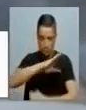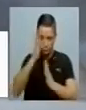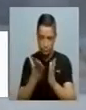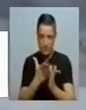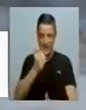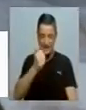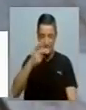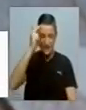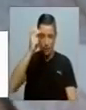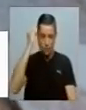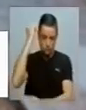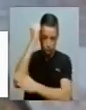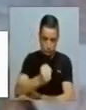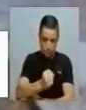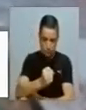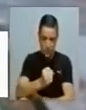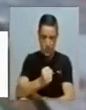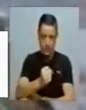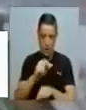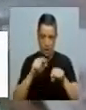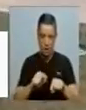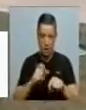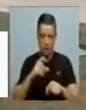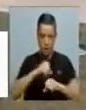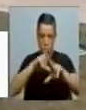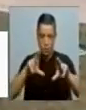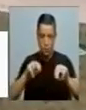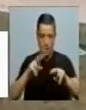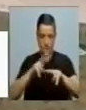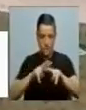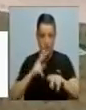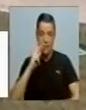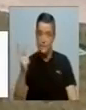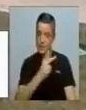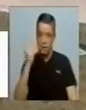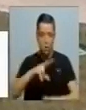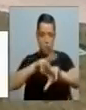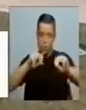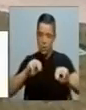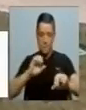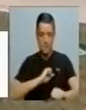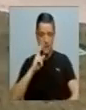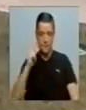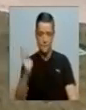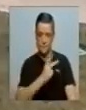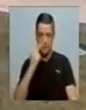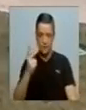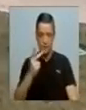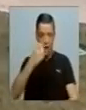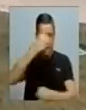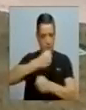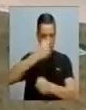15 por homicídio. Eu nunca fui preso na minha vida. Nunca na minha vida, levei uma vida inteira a